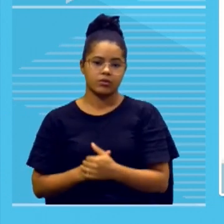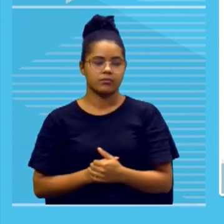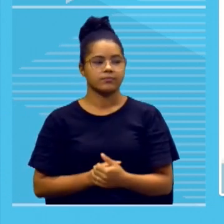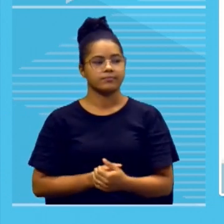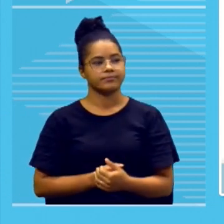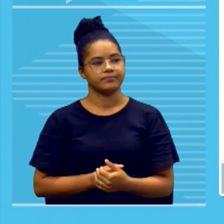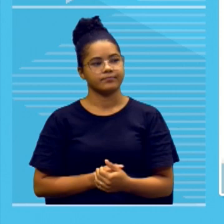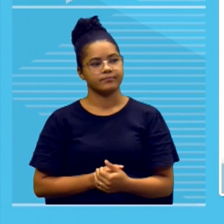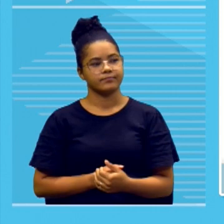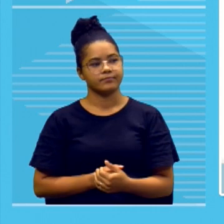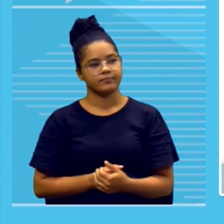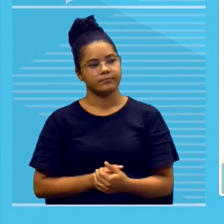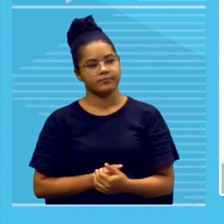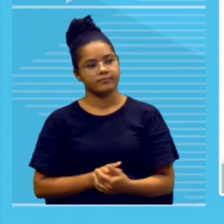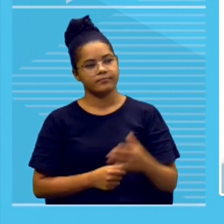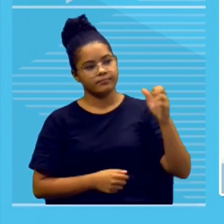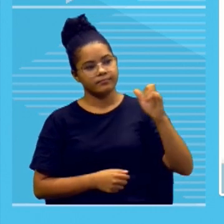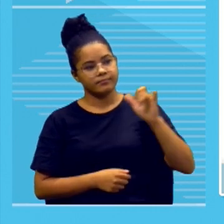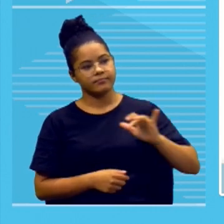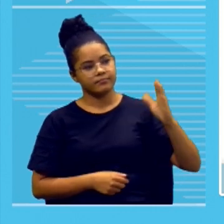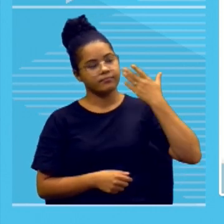Vou ali comer gente.